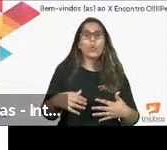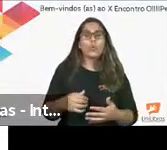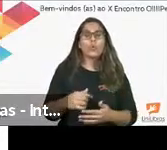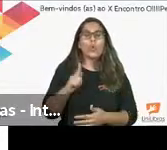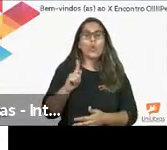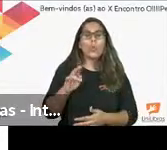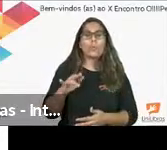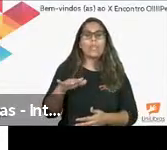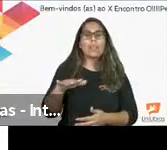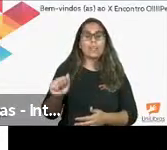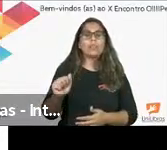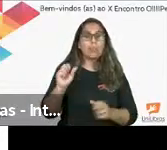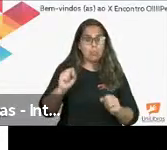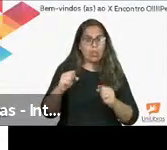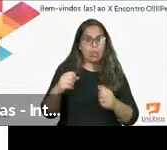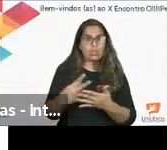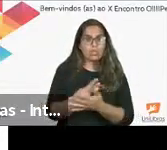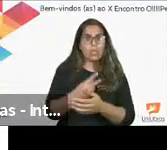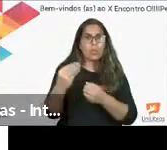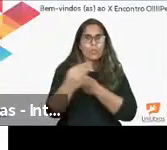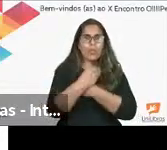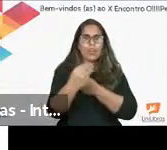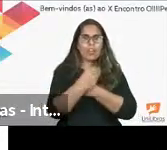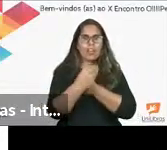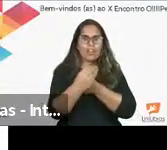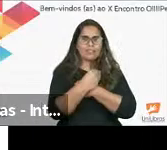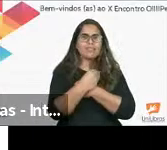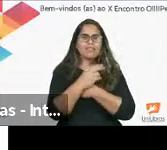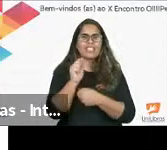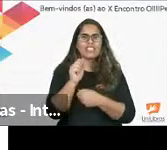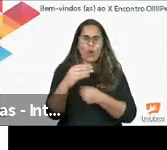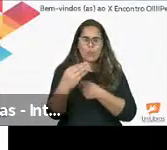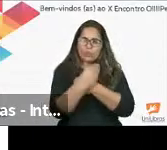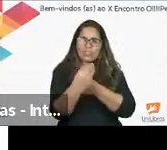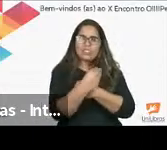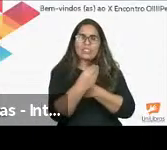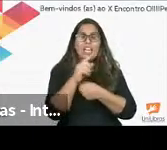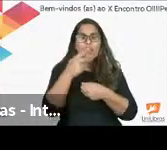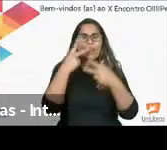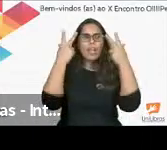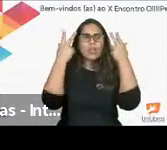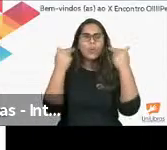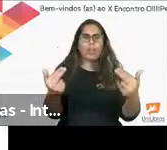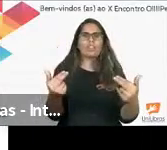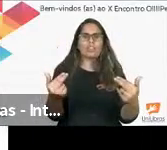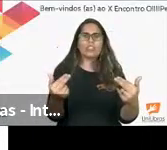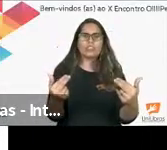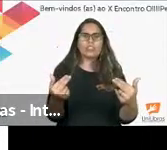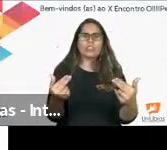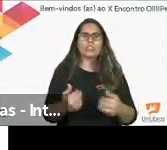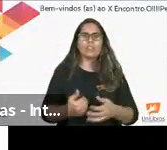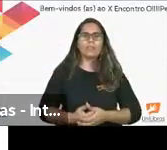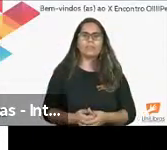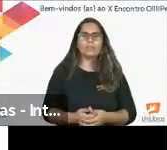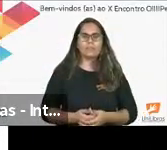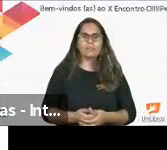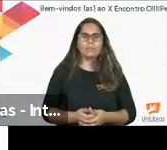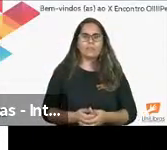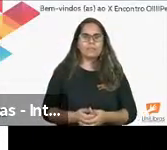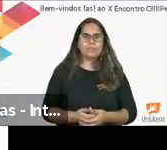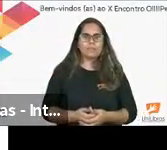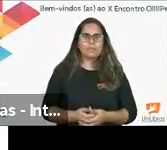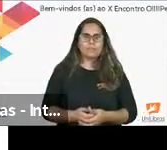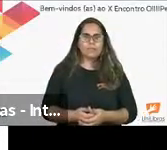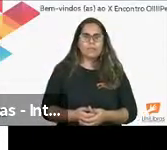que podem funcionar como anticorpos, que ele chamou de anticorpos naturais. Né? Então,